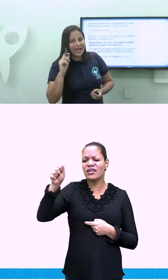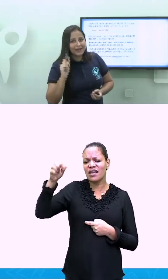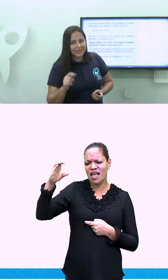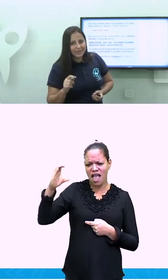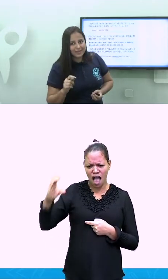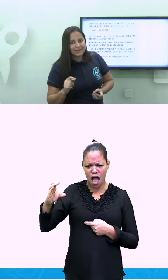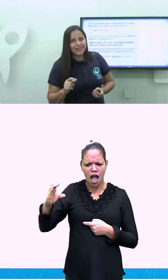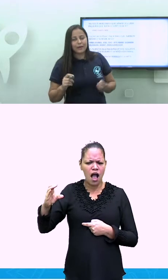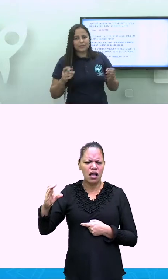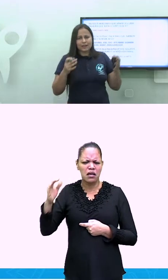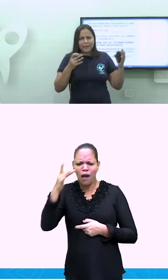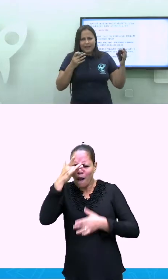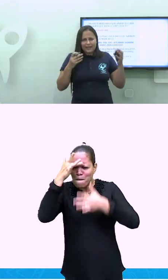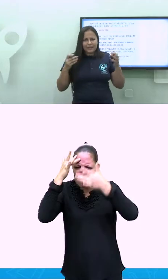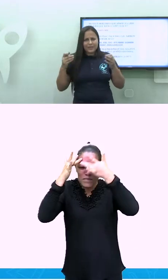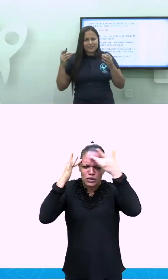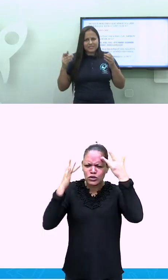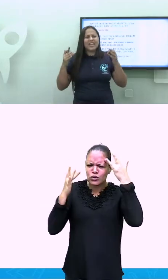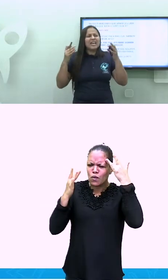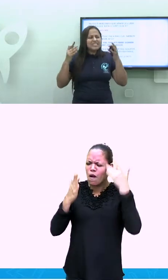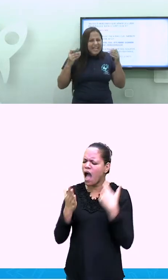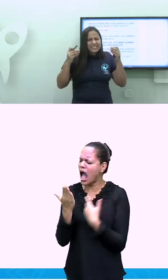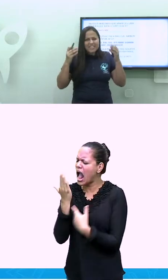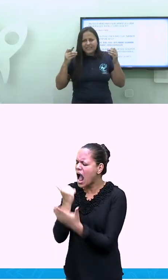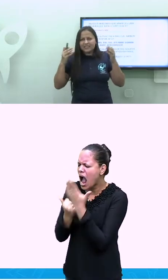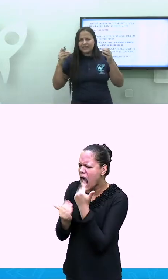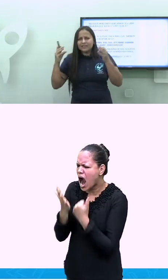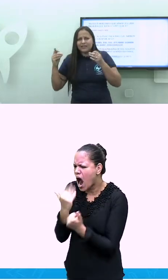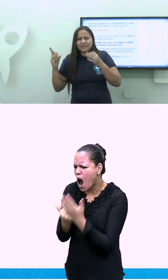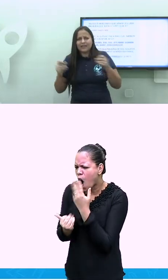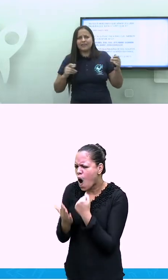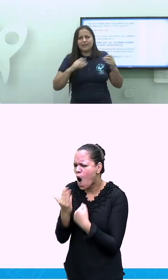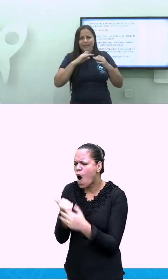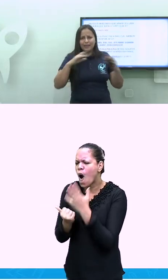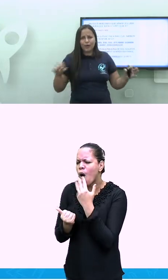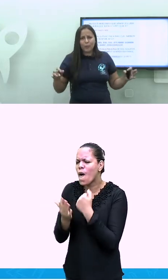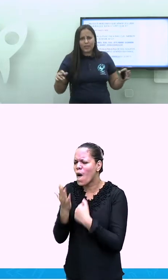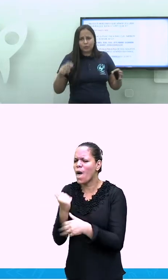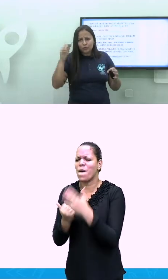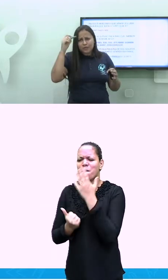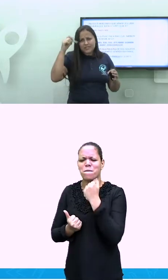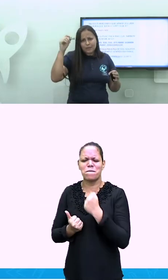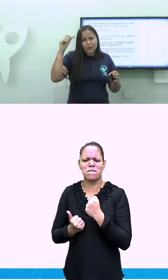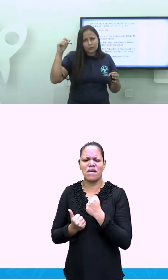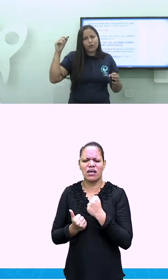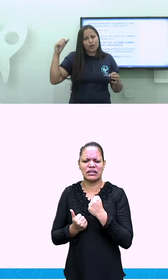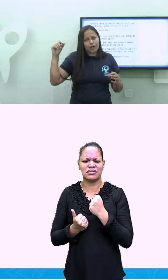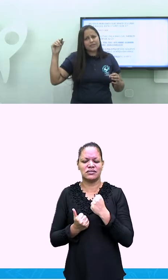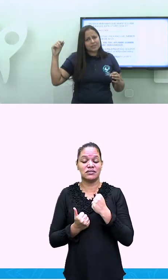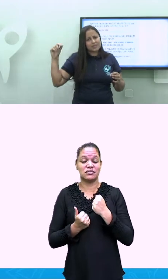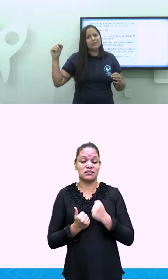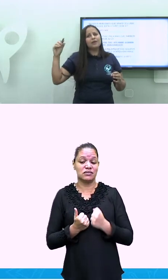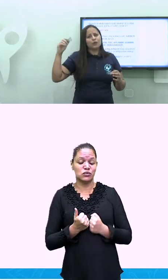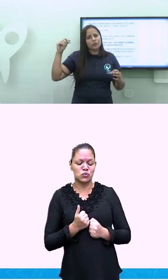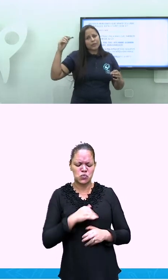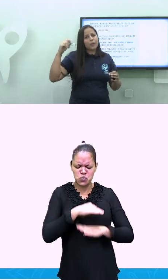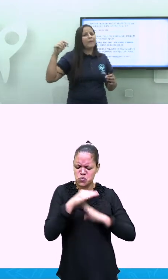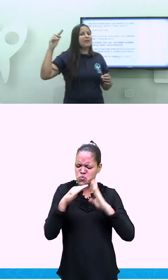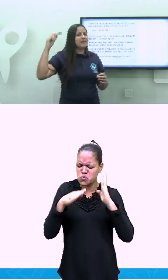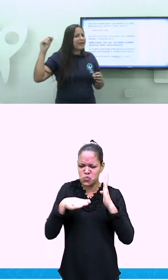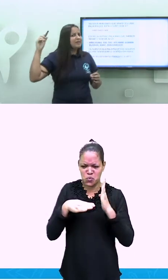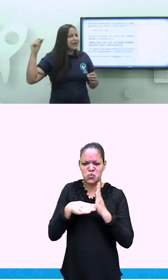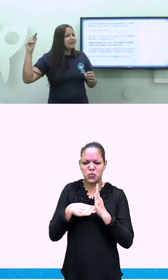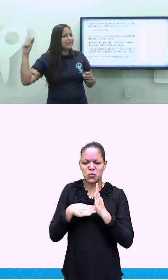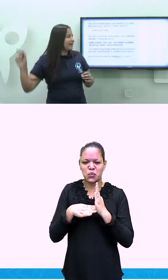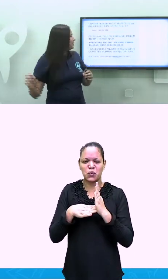da Magali, né? Quando ela pega aquela melancia, nhaque, nhaque, nhaque, nhaque, nhaque. Ela quer comer tudo, aí sempre o autor coloca essas